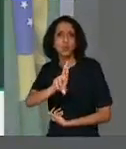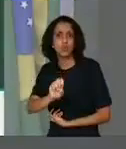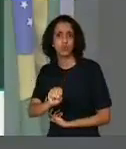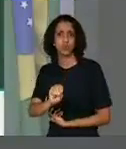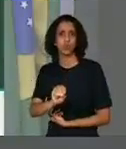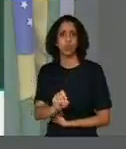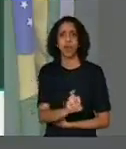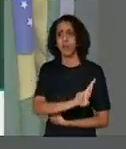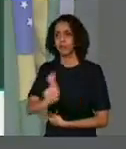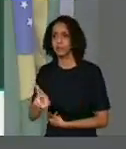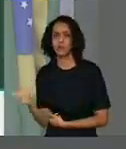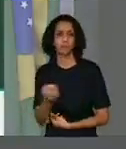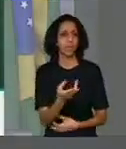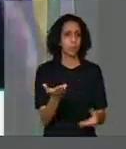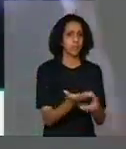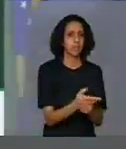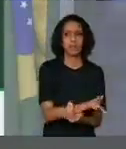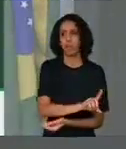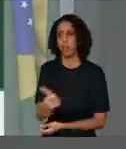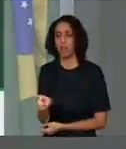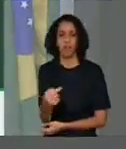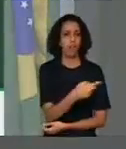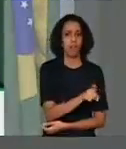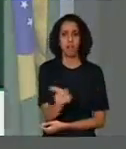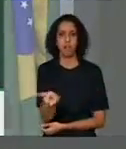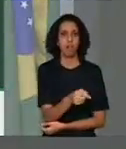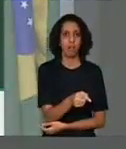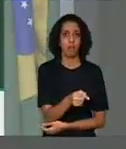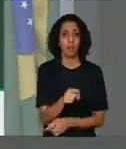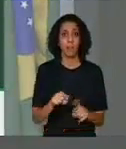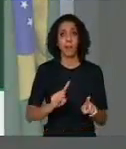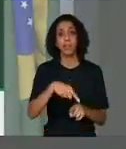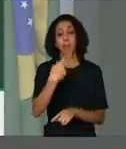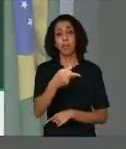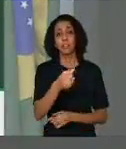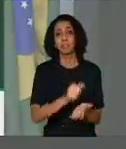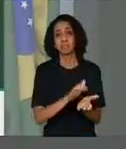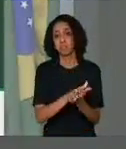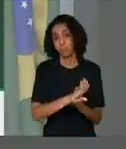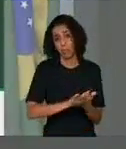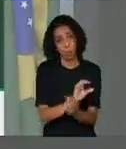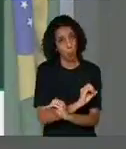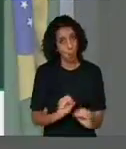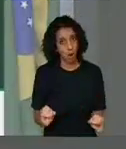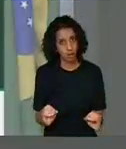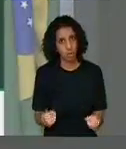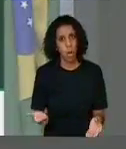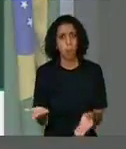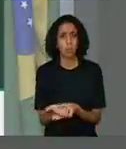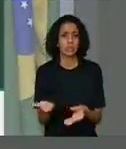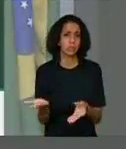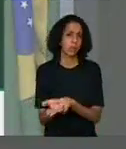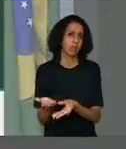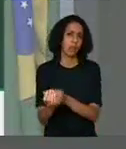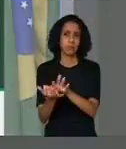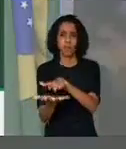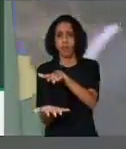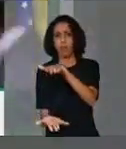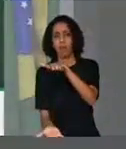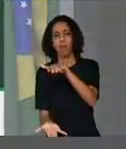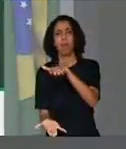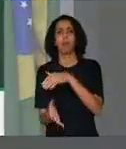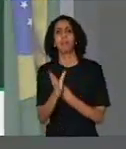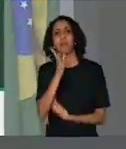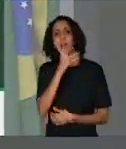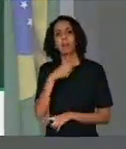que leva a um único lugar, a impunidade. São processos e mais processos que se